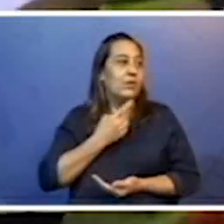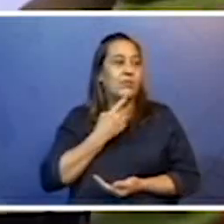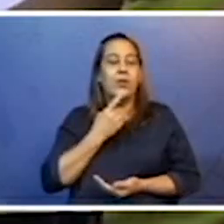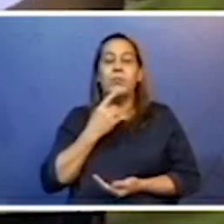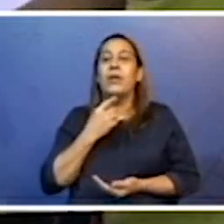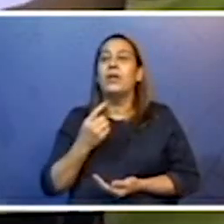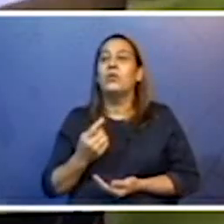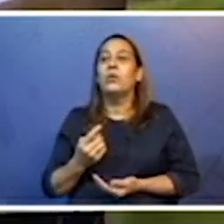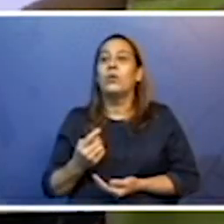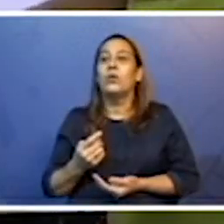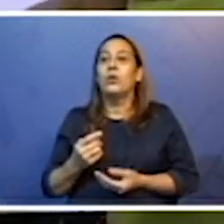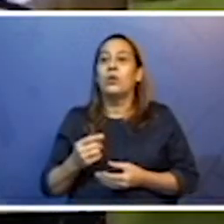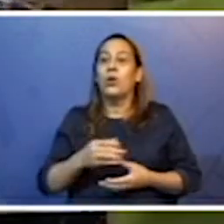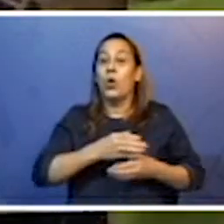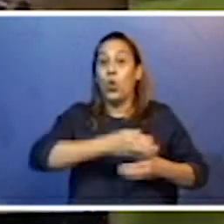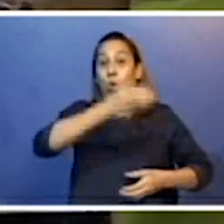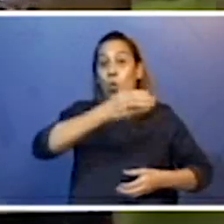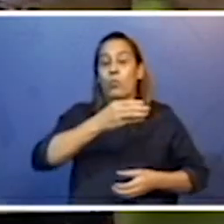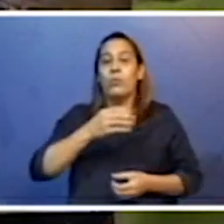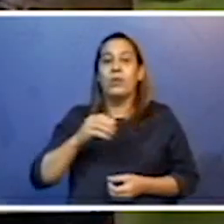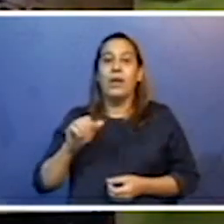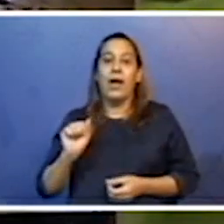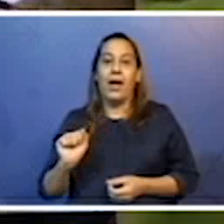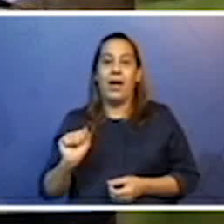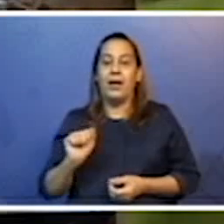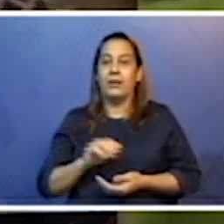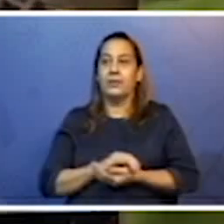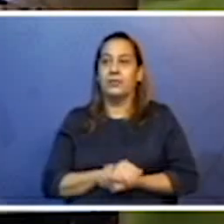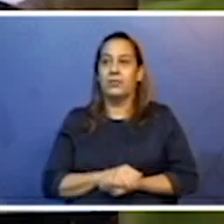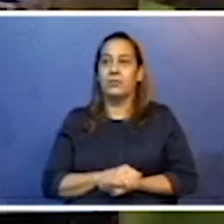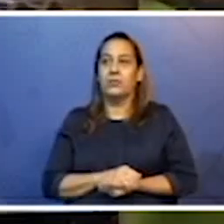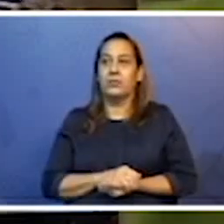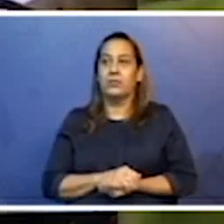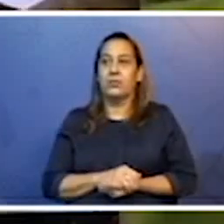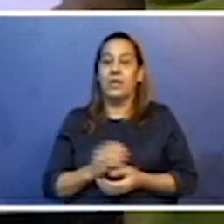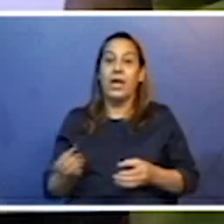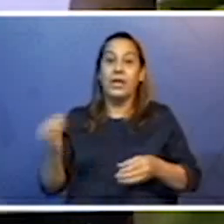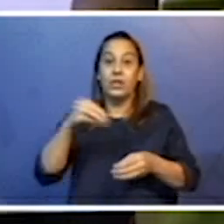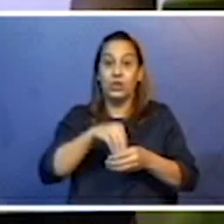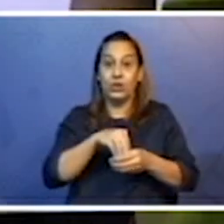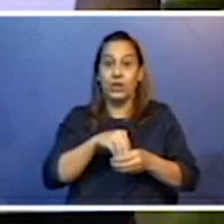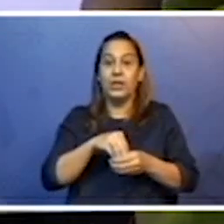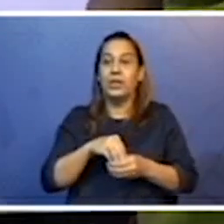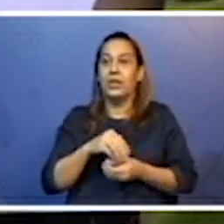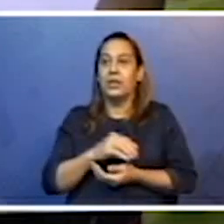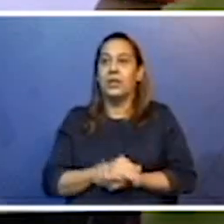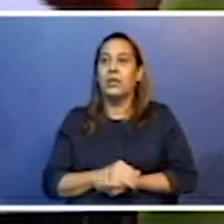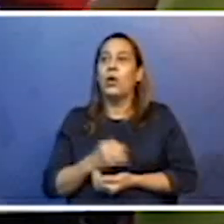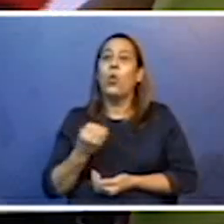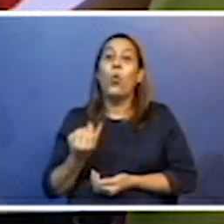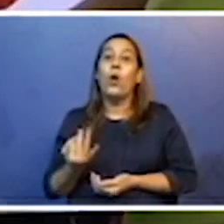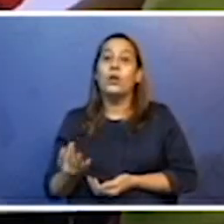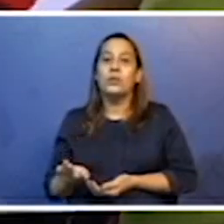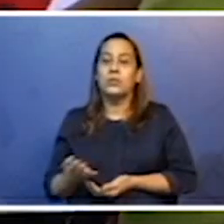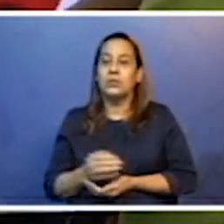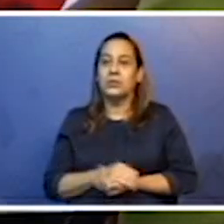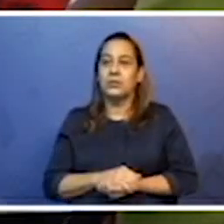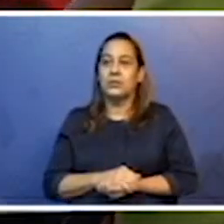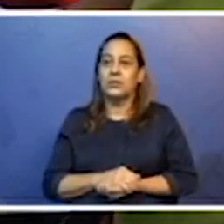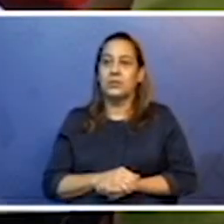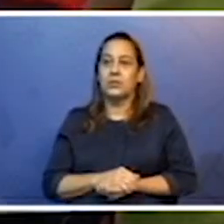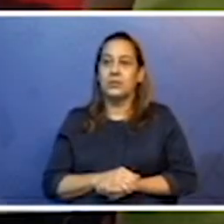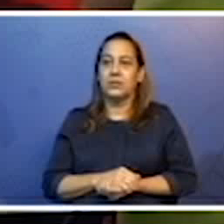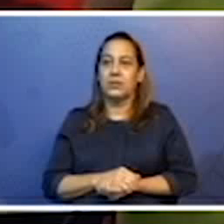coube no recipiente A? Lembra? Quantas vezes eu precisei encher essa garrafa aqui, ó? Com o líquido